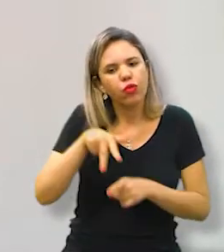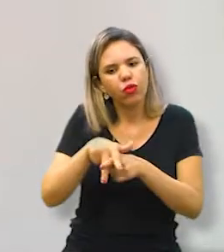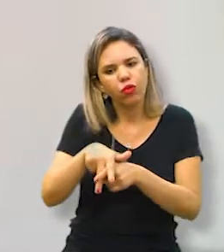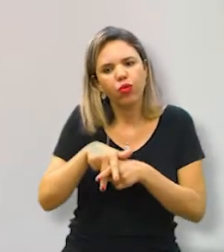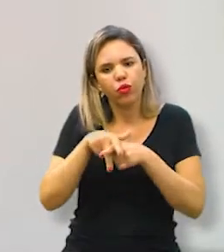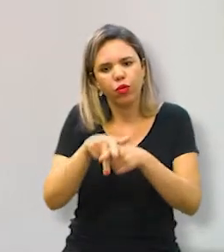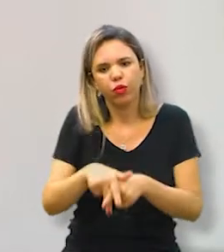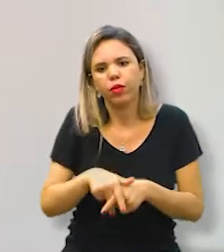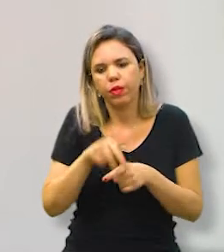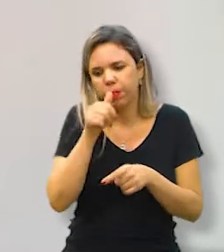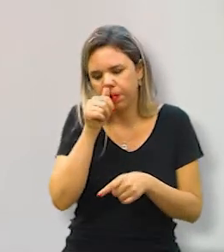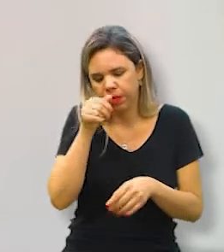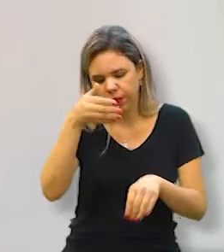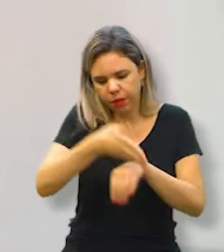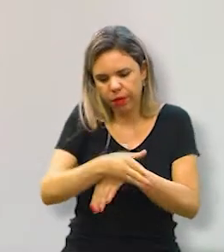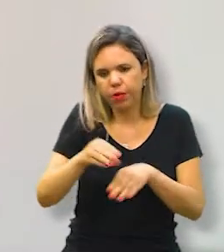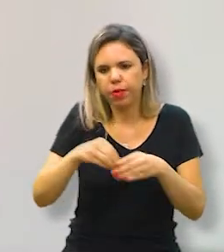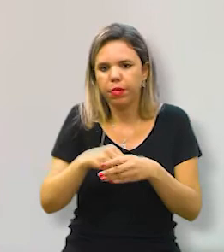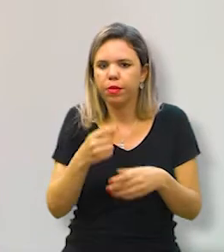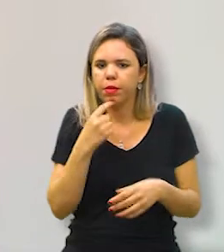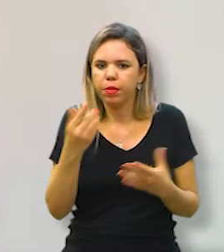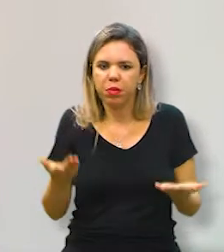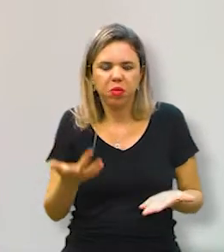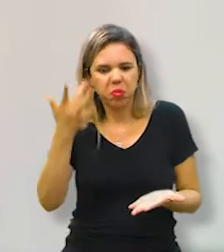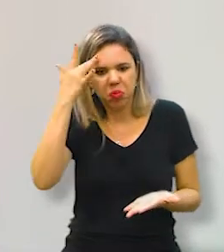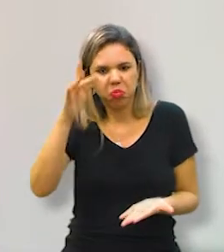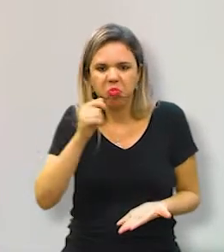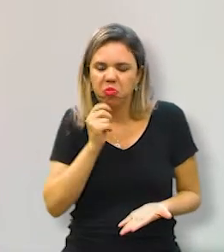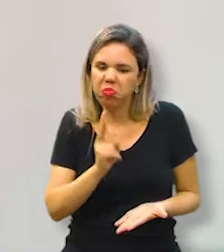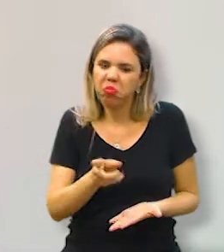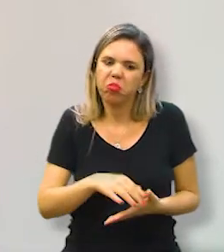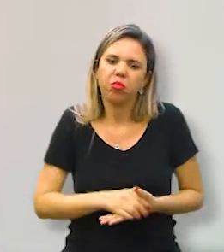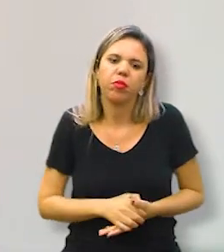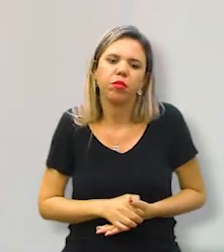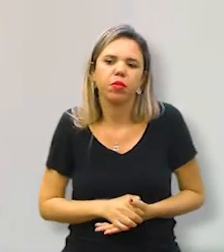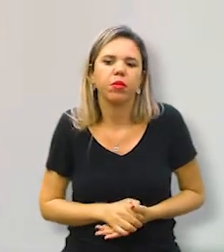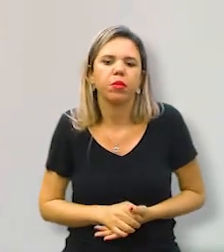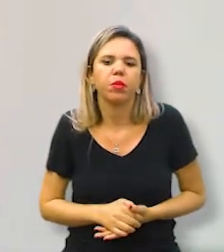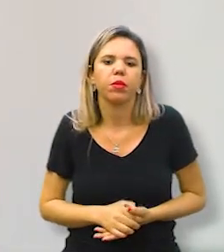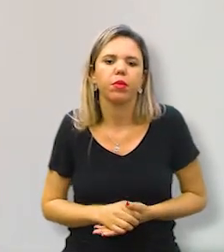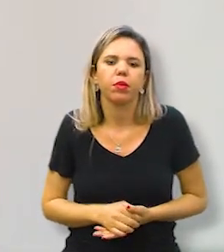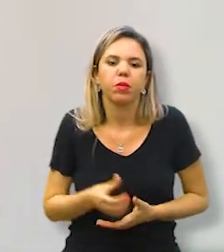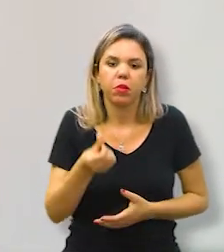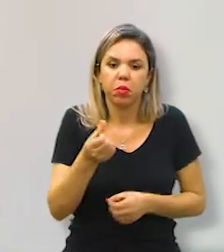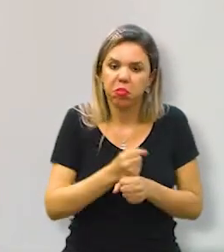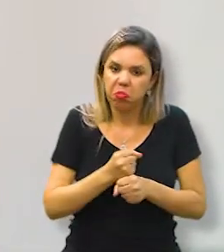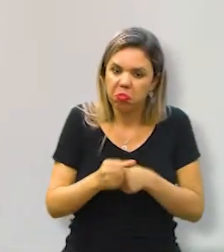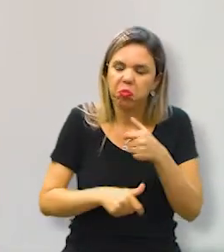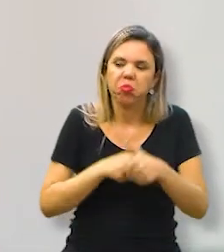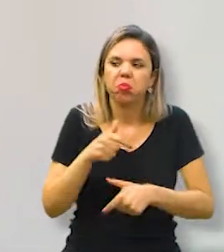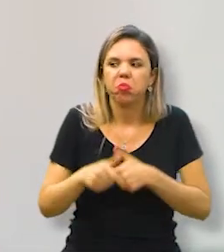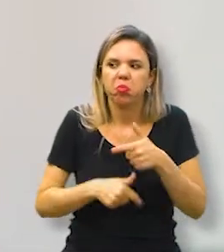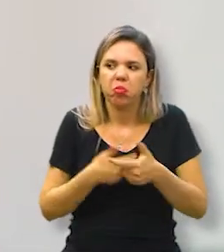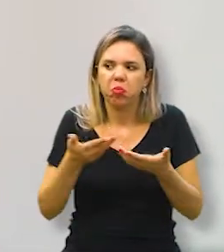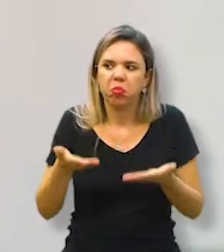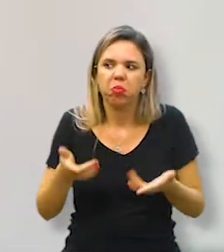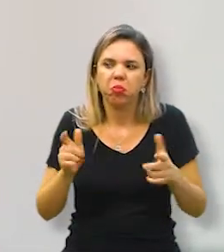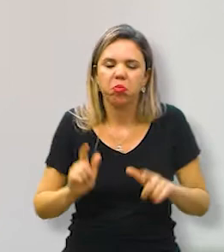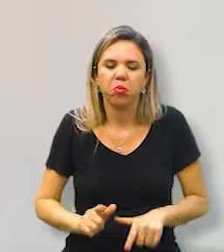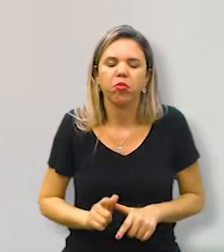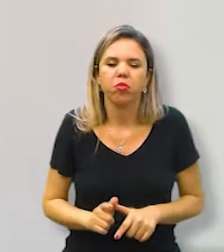ainda instalada aqui em Campinas, hoje eu não sei se ainda tem, e por 6 anos trabalhamos ali